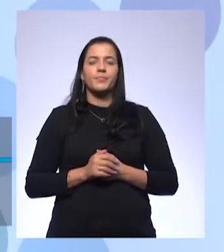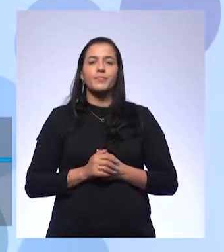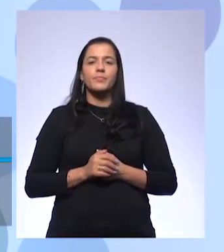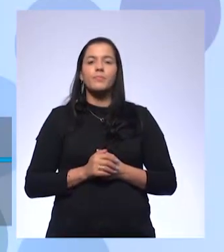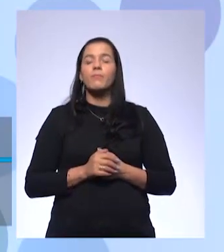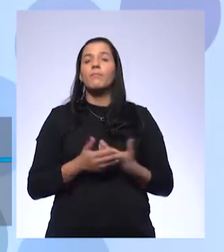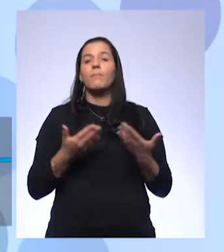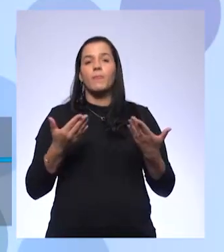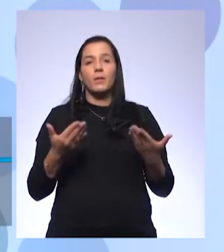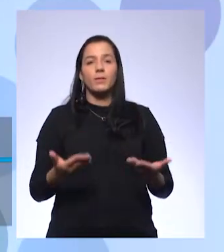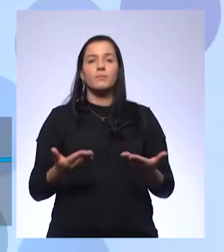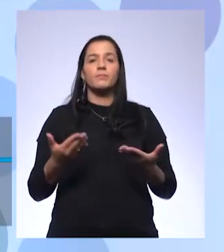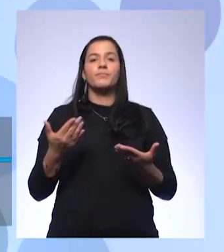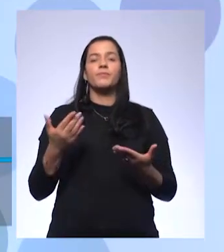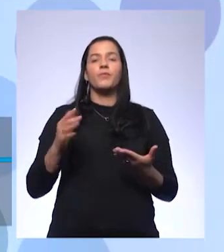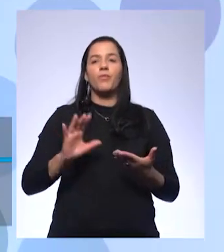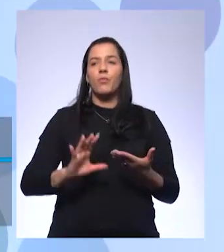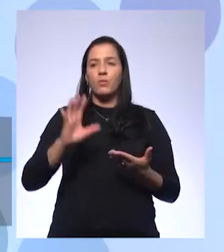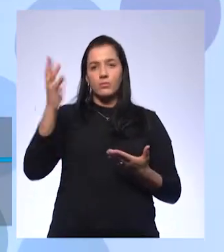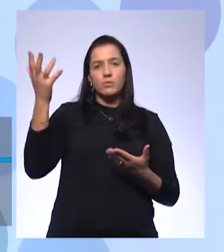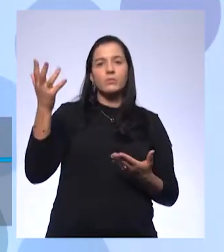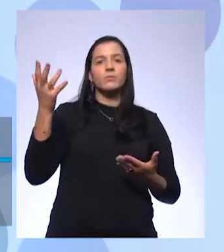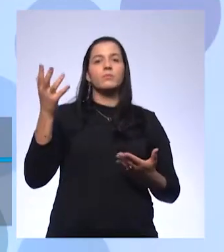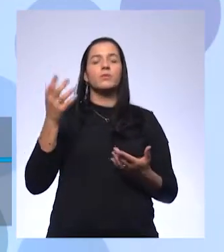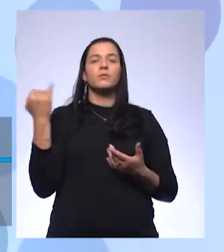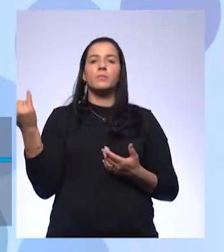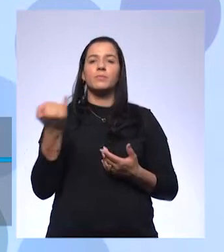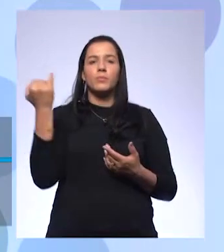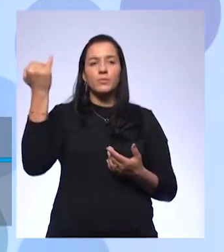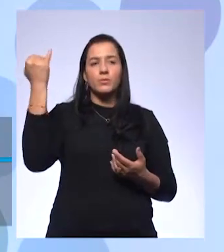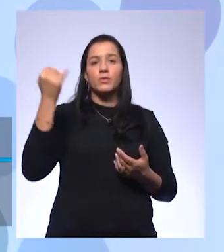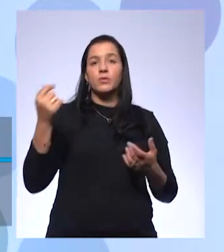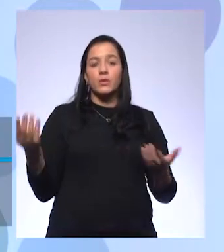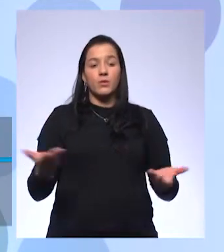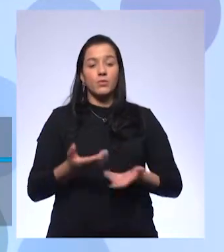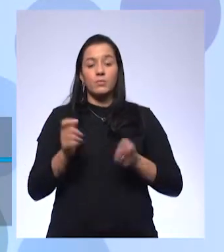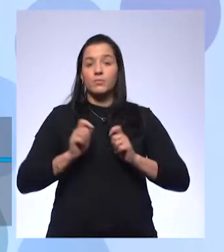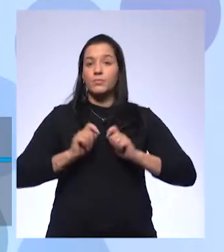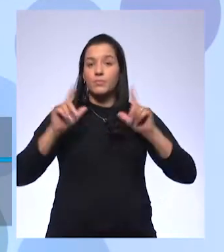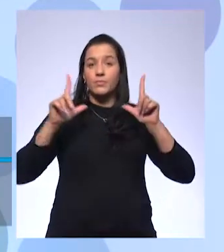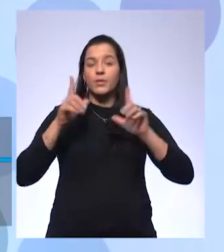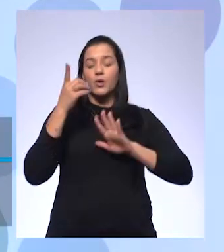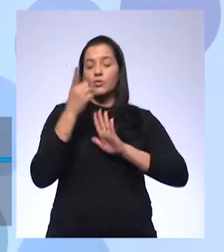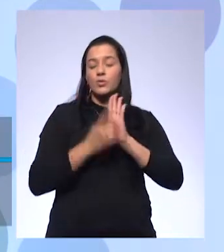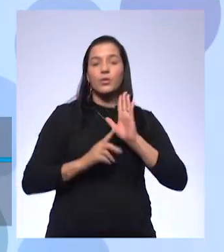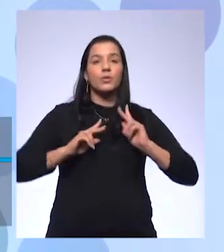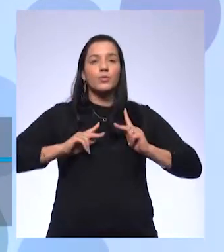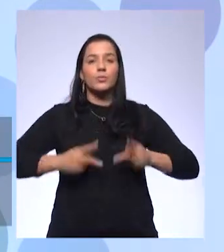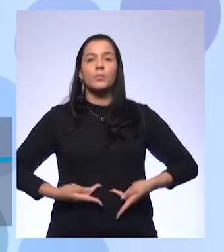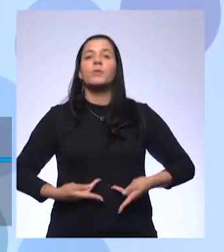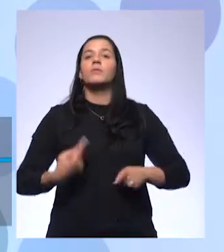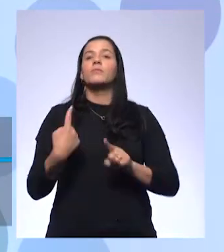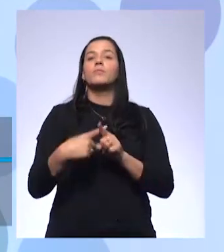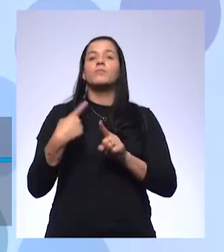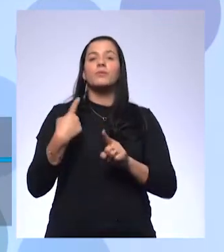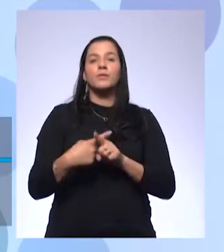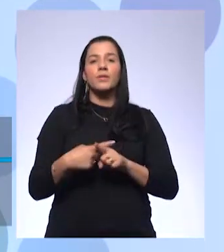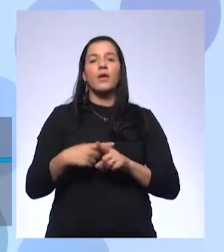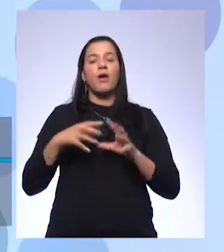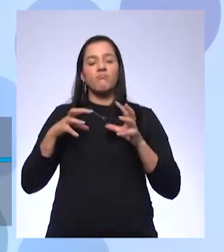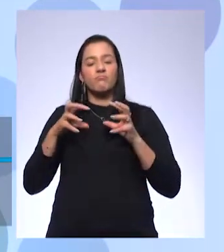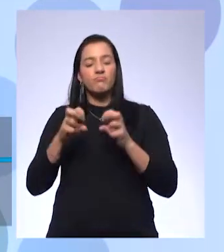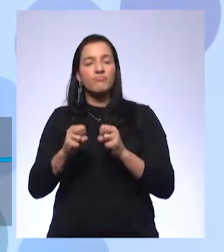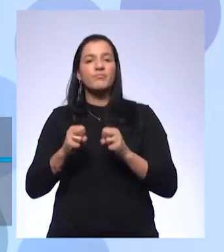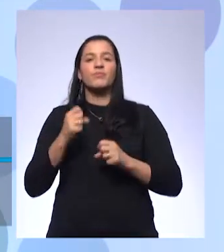ato institucional que realmente até atenta contra a questão dos direitos humanos por conta da supressão dessas